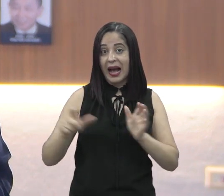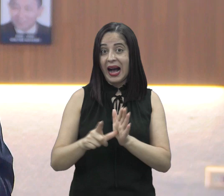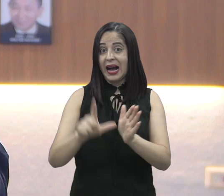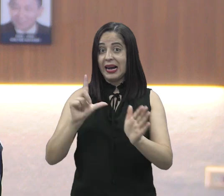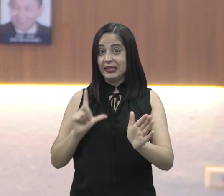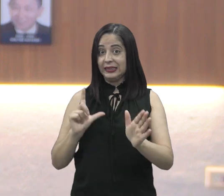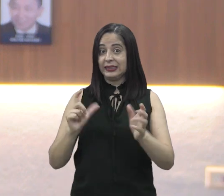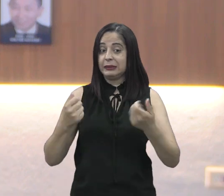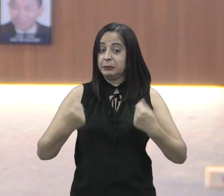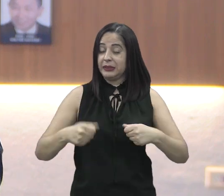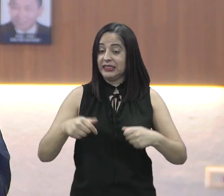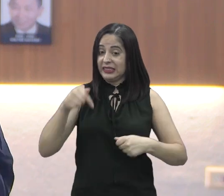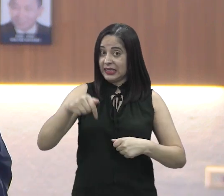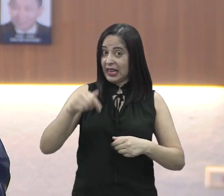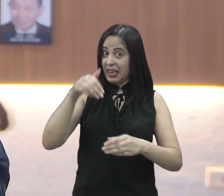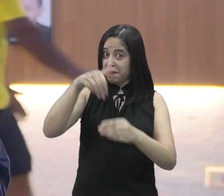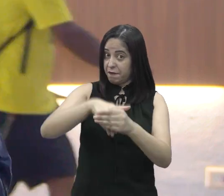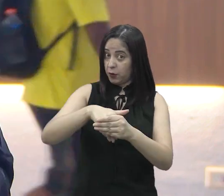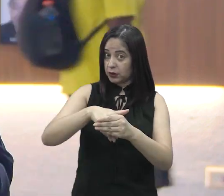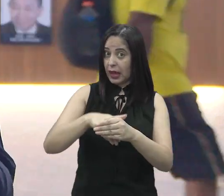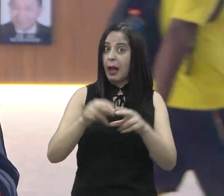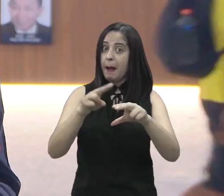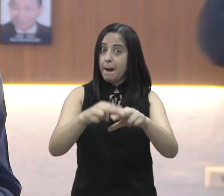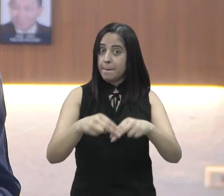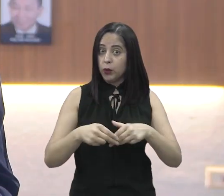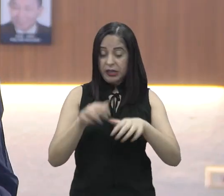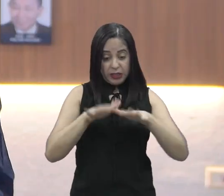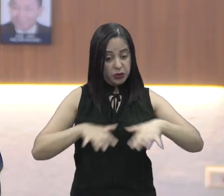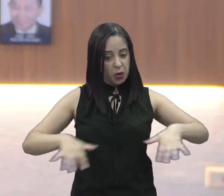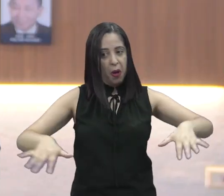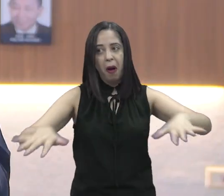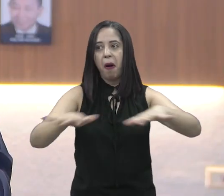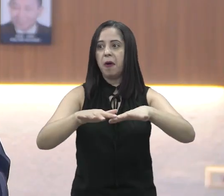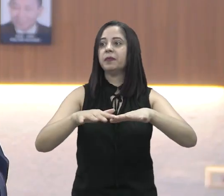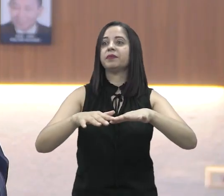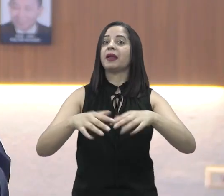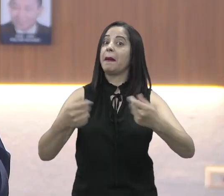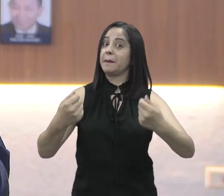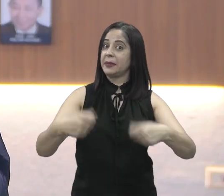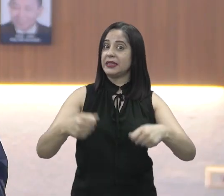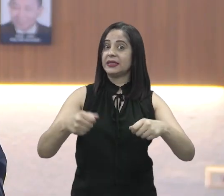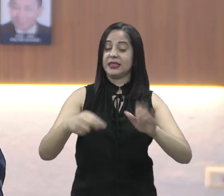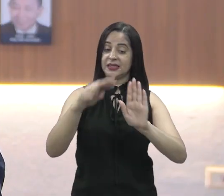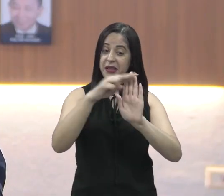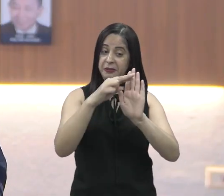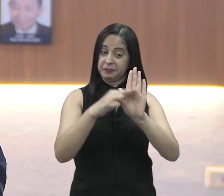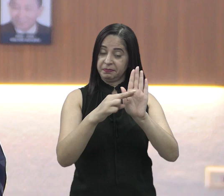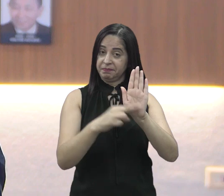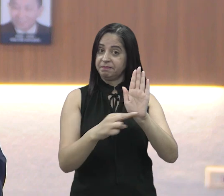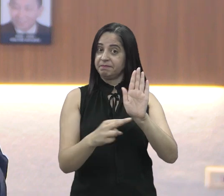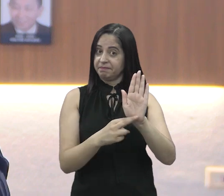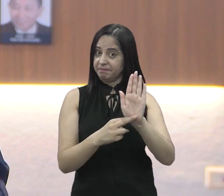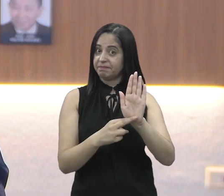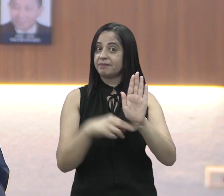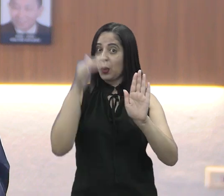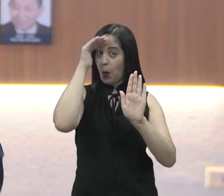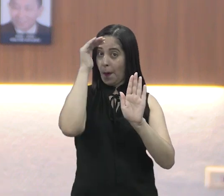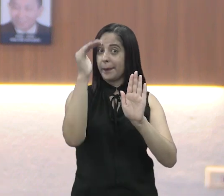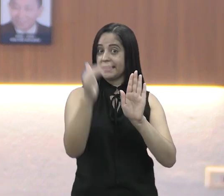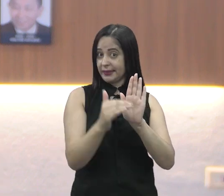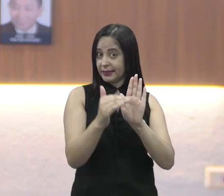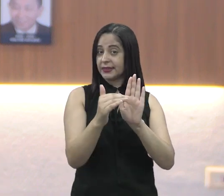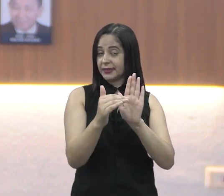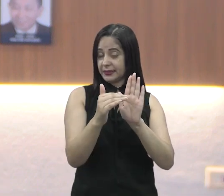José precisam passar pela Câmara. Por isso, um espaço como esse exige o cumprimento de algumas normas